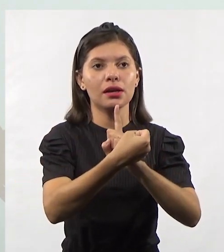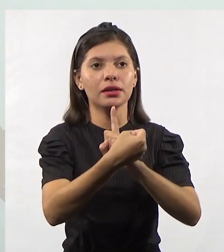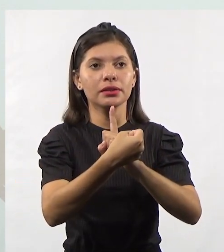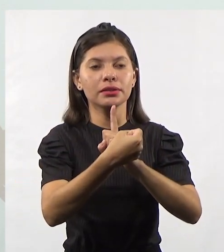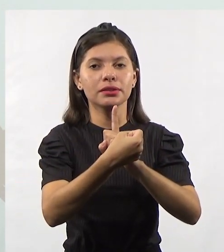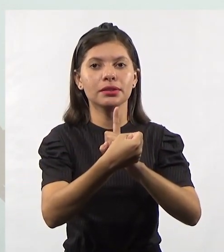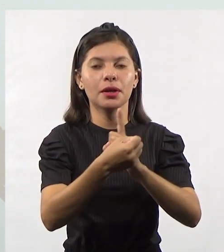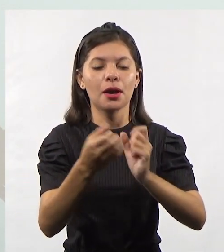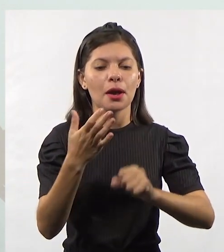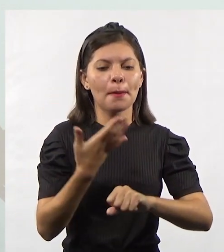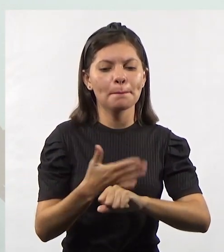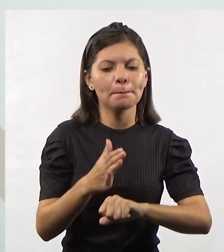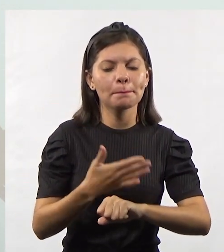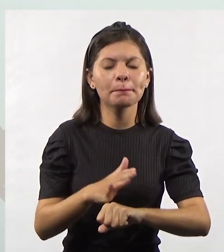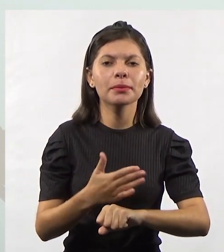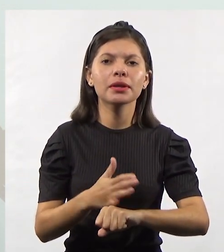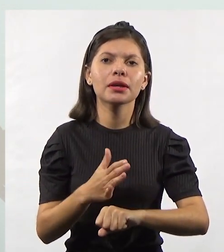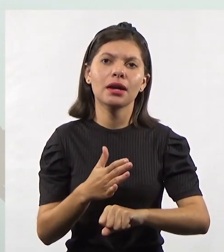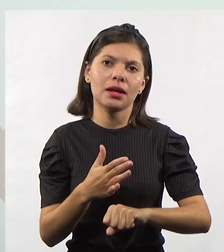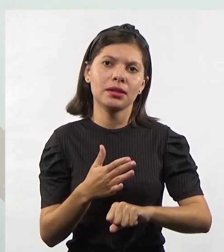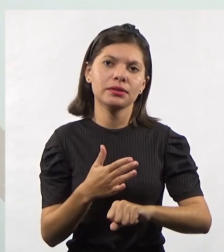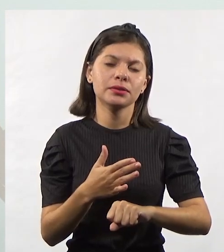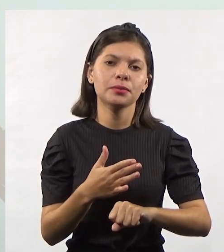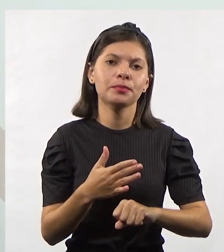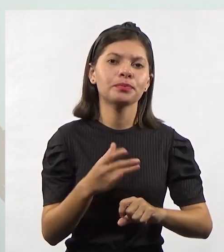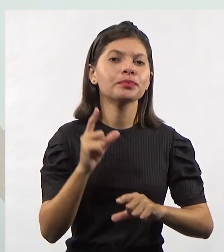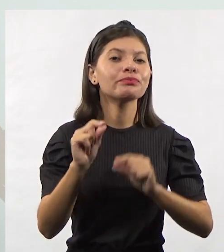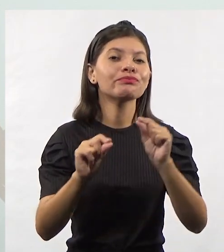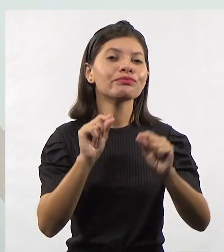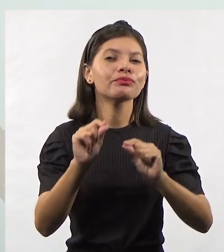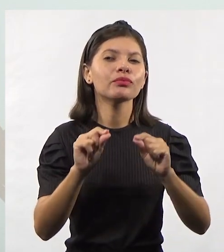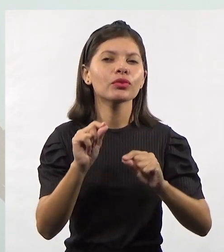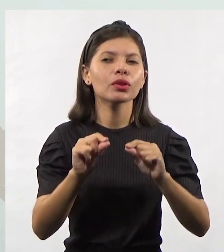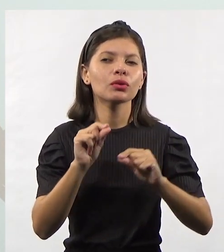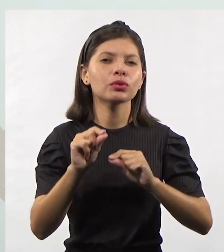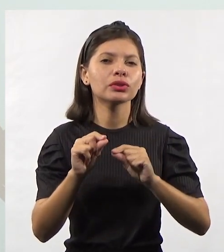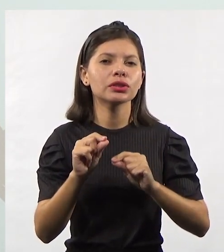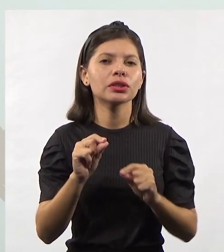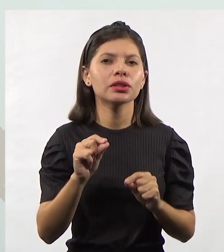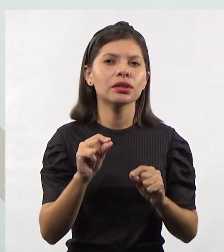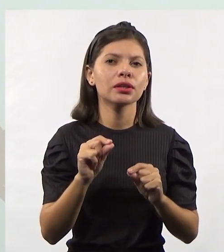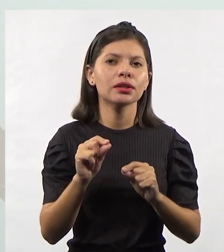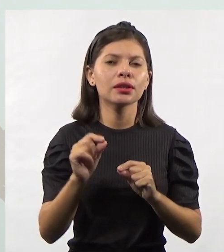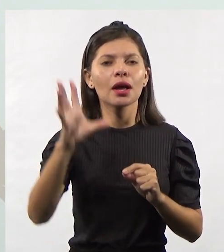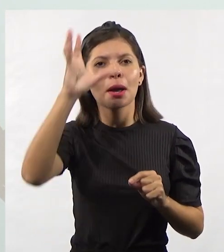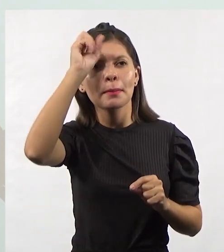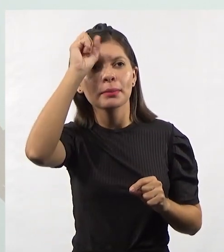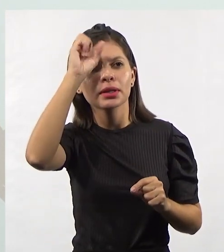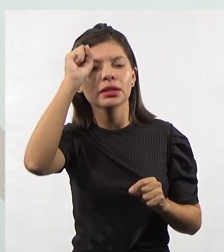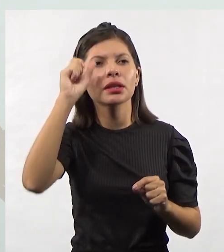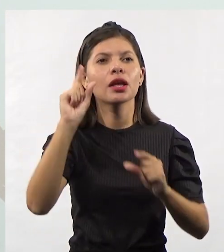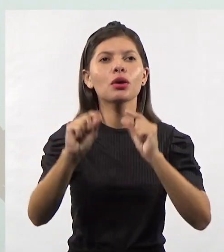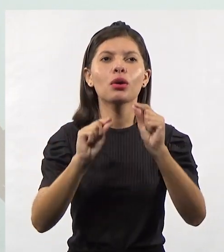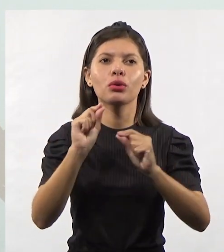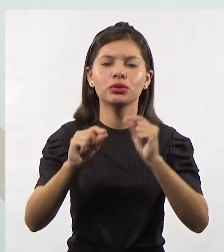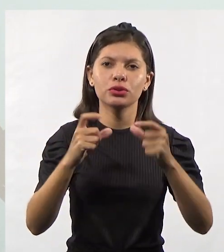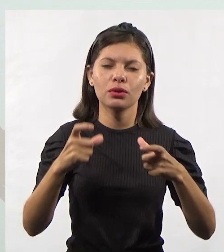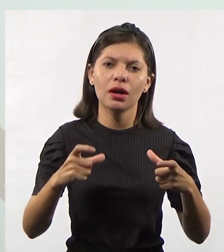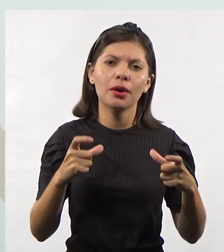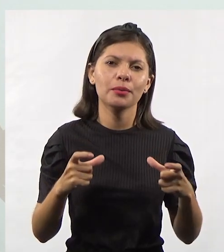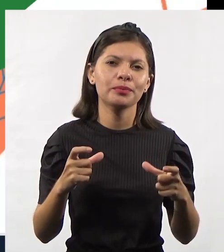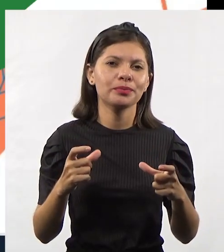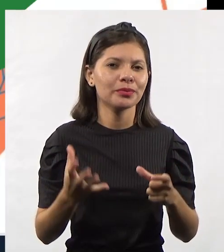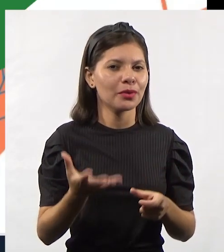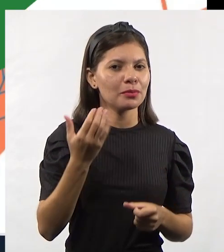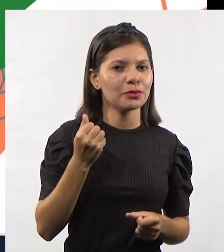aplicadas inclusive na ciências exatas e onde que você pode saber mais sobre esses materiais bom onde você pode saber mais vamos